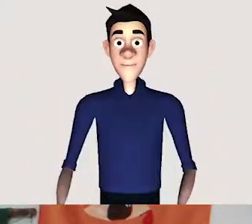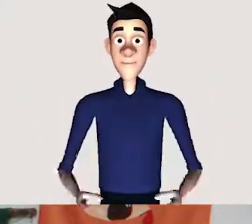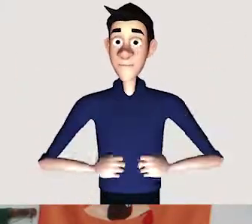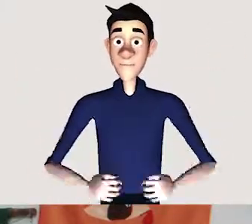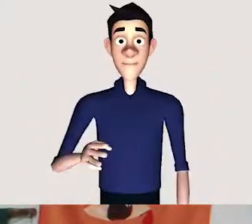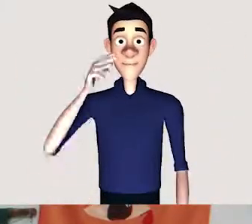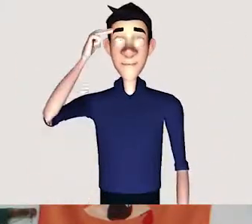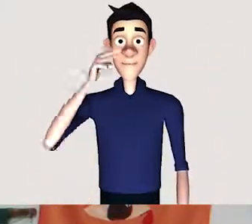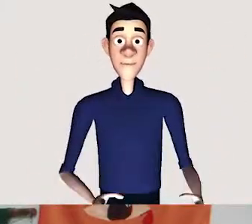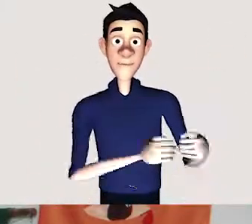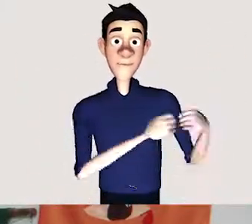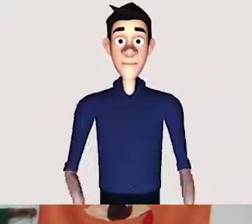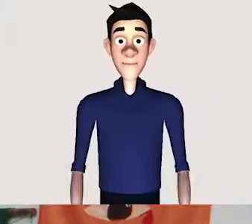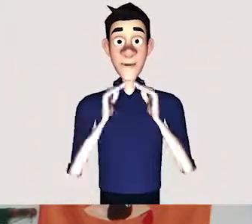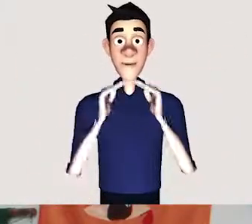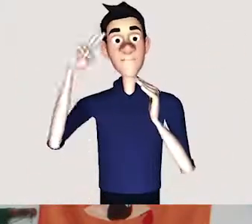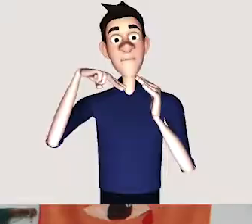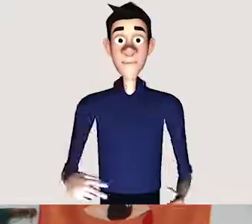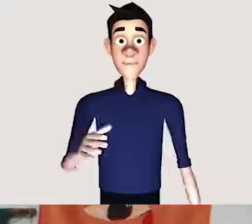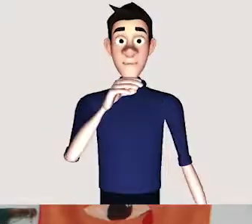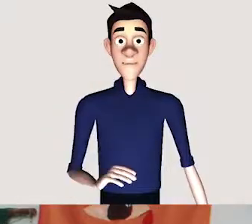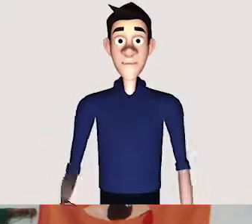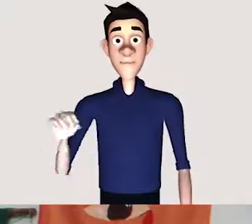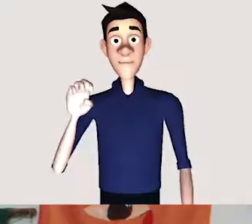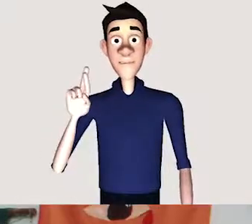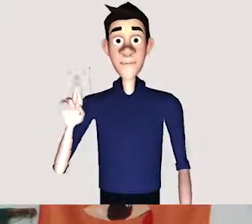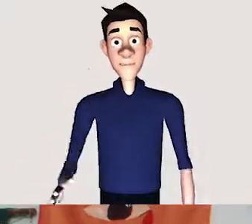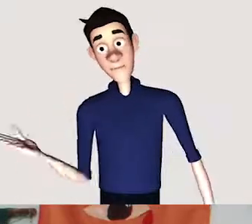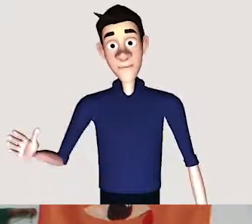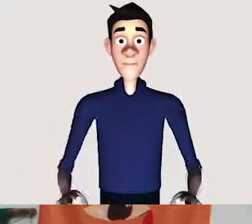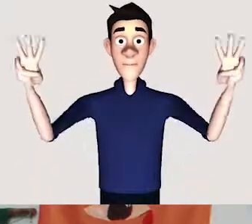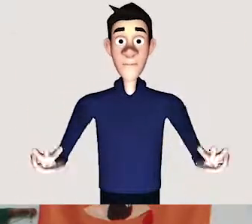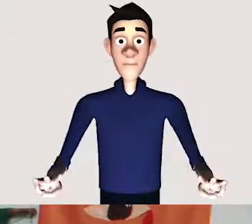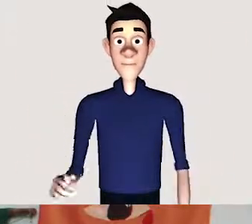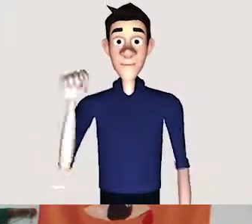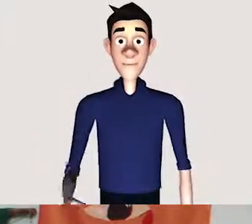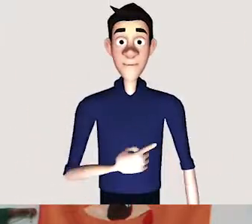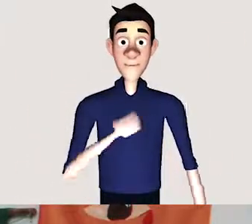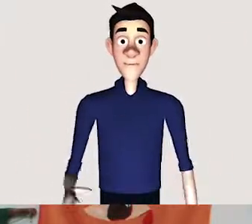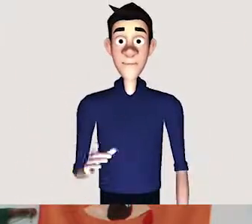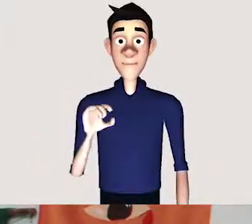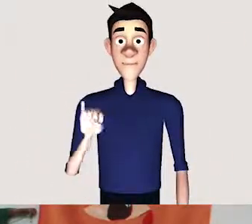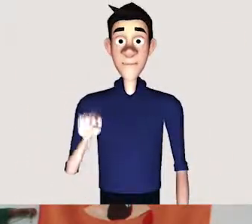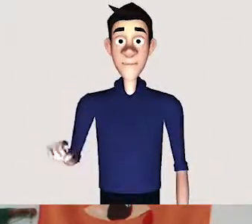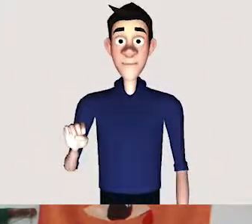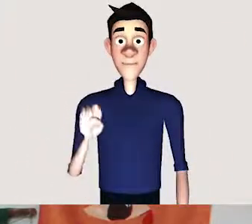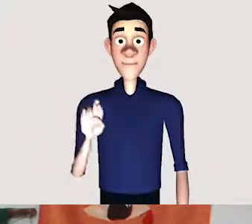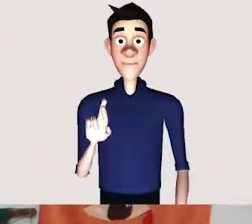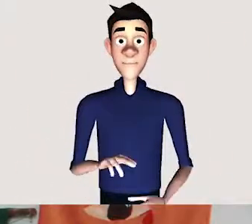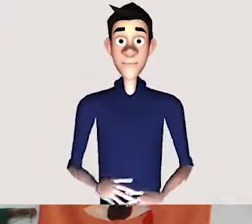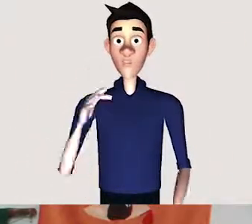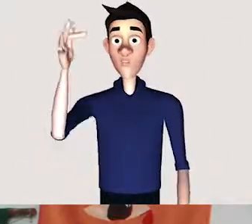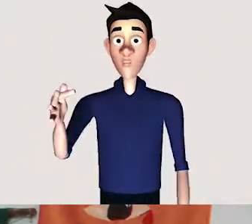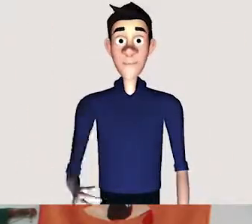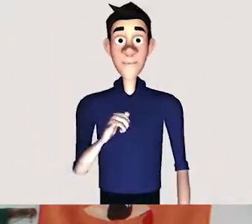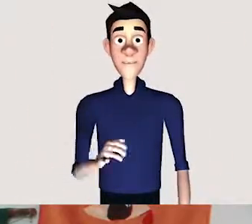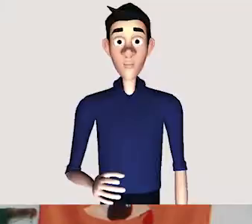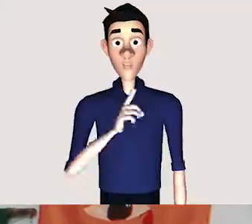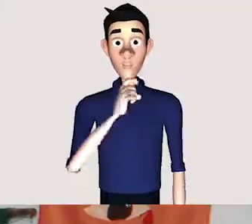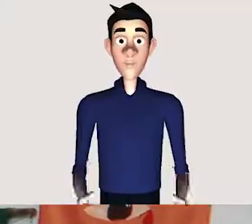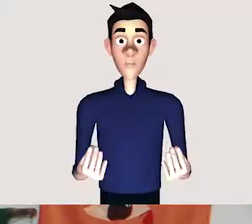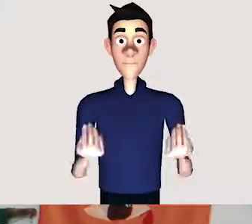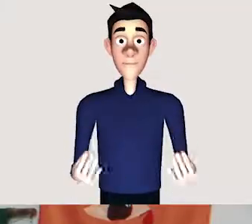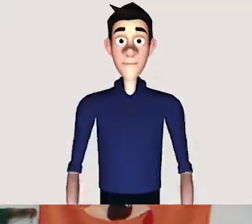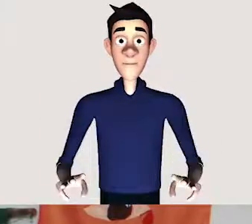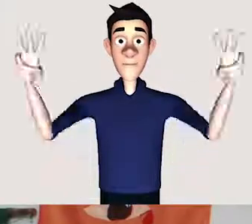com o poder da memória se aproximam de uma perspectiva cidadã. São esses museus que eu diria se afirmam